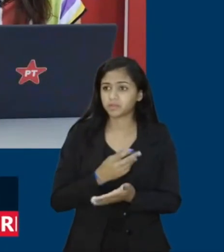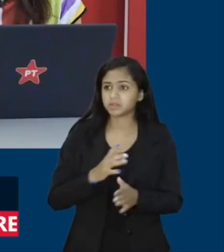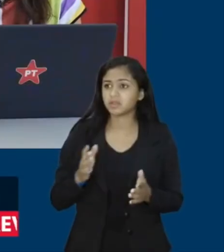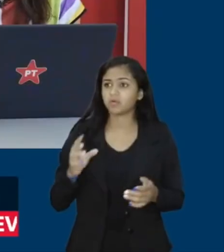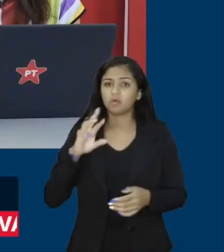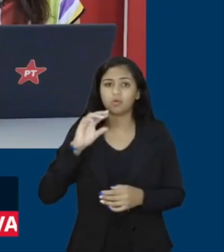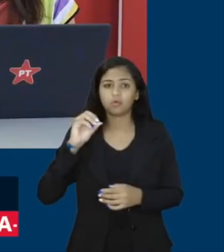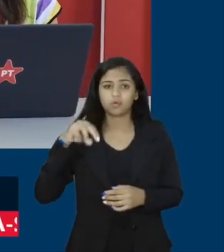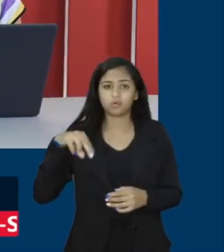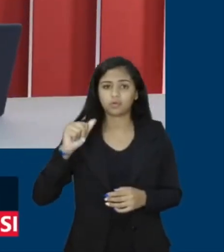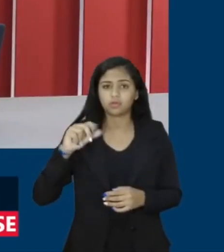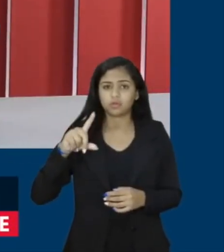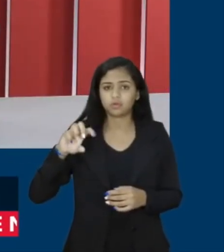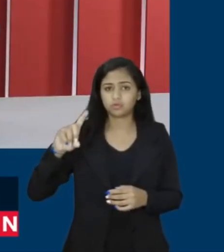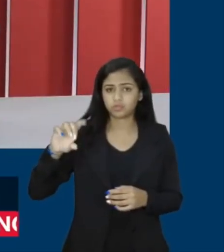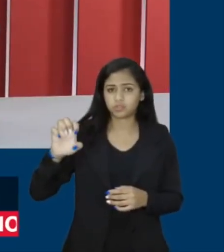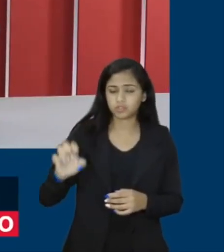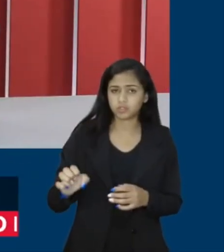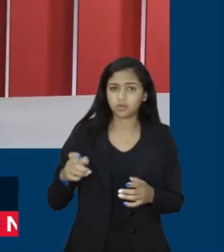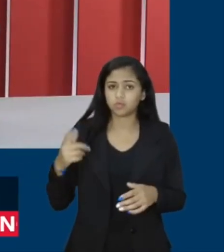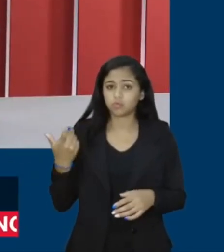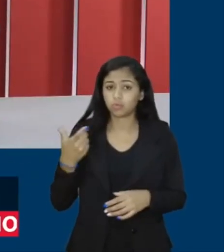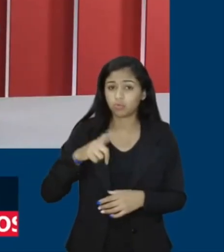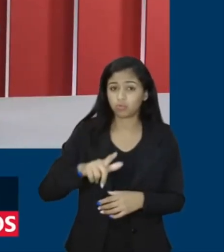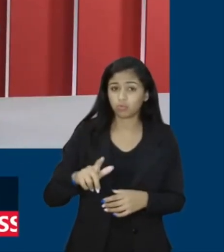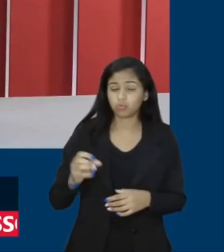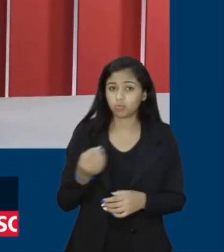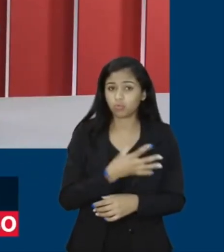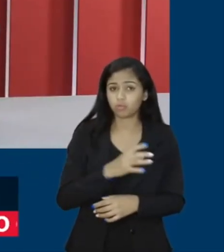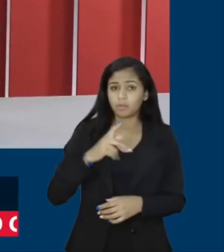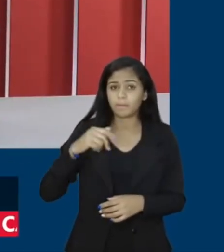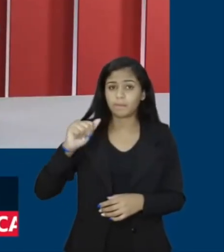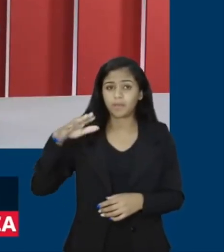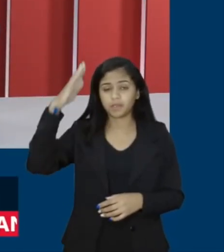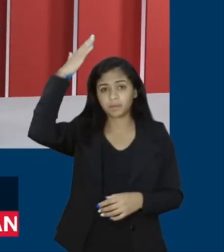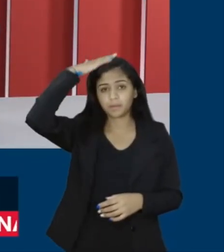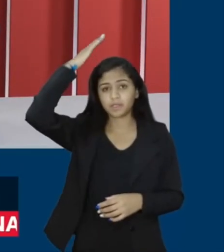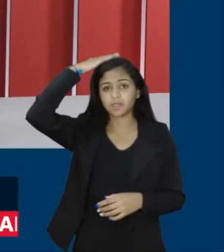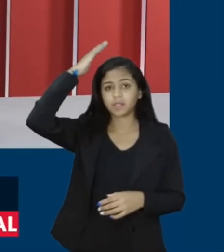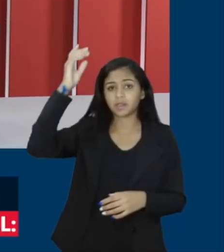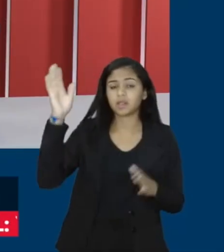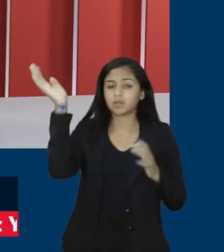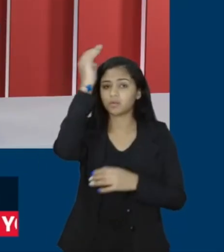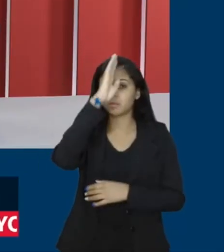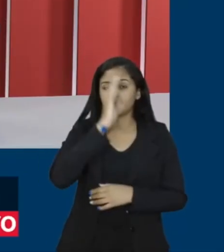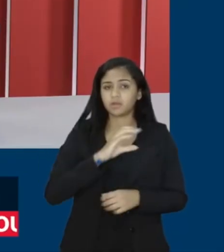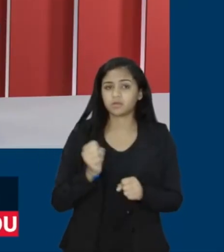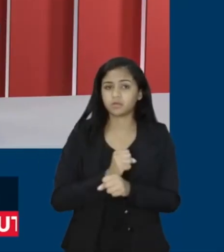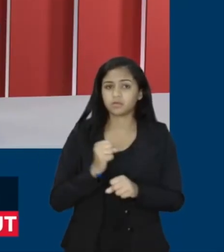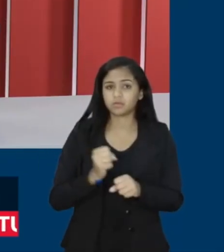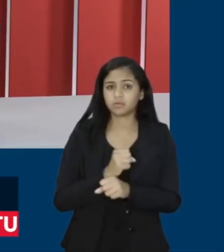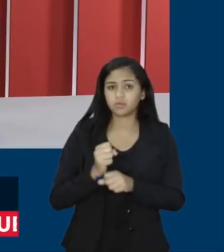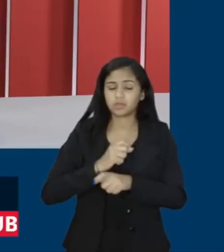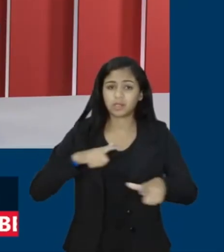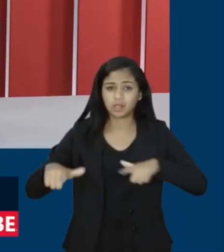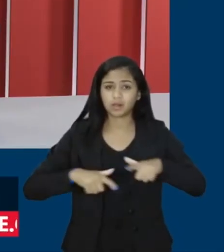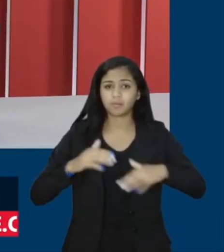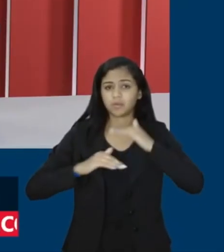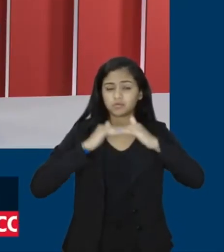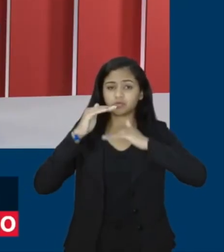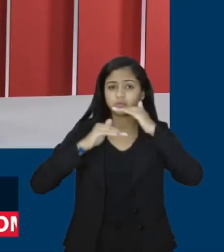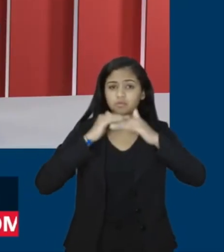Ronald Stresser comenta que o novo PAC vai transformar o Paraná e o Brasil em um grande canteiro de obras, gerando postos de trabalho,